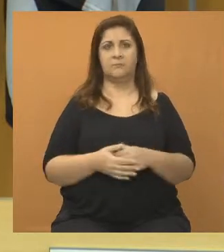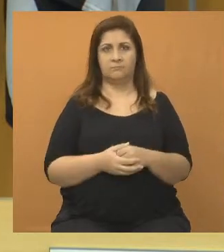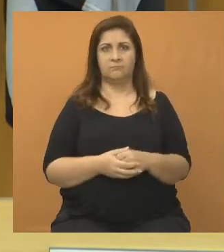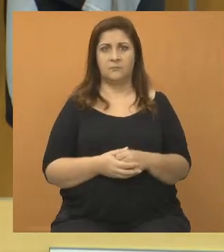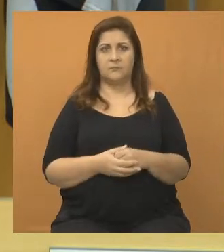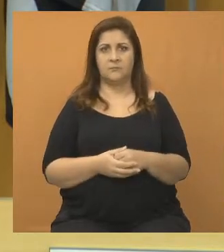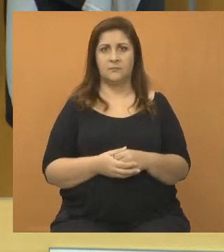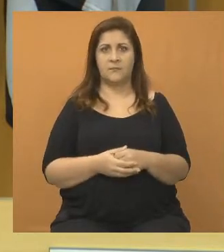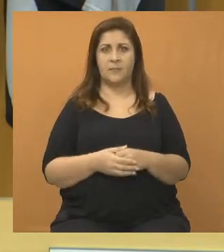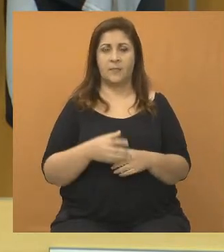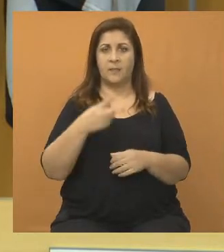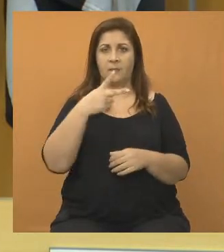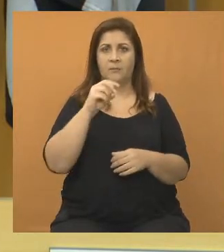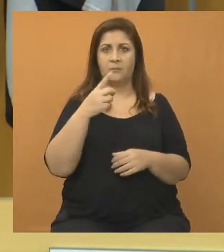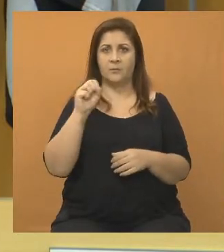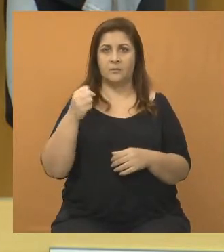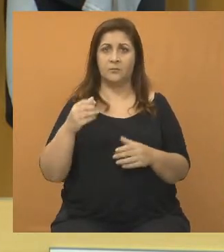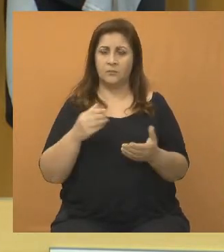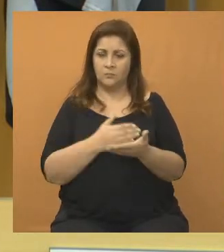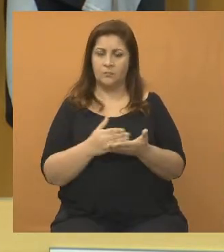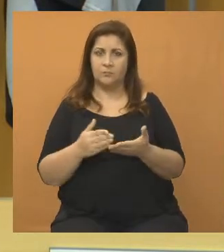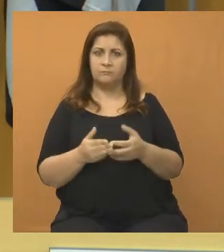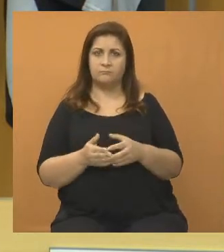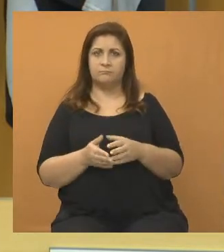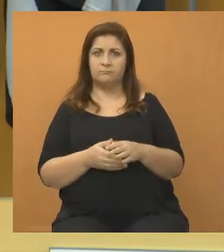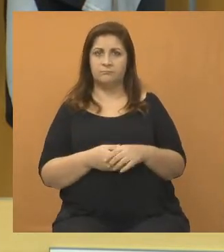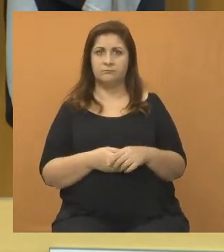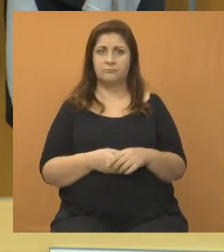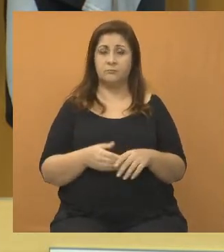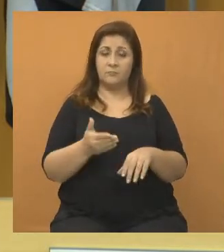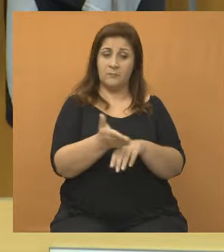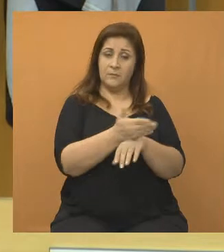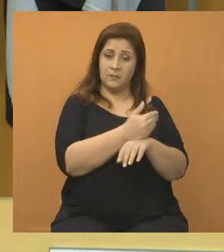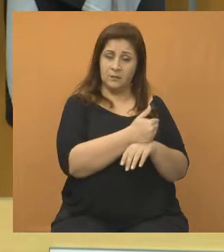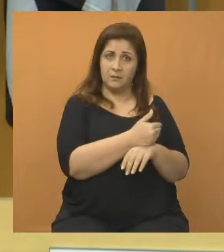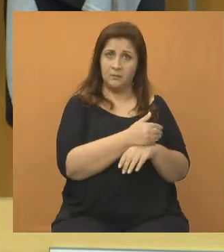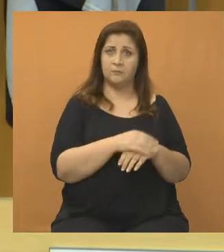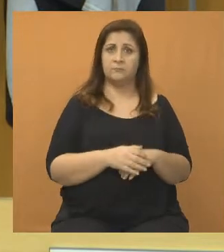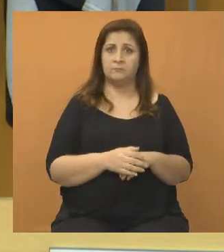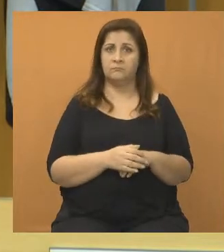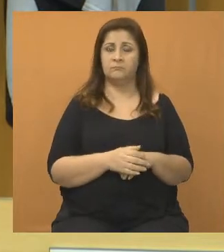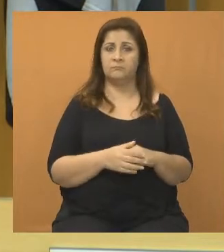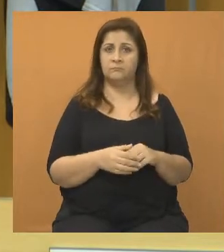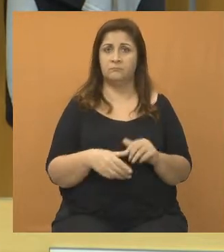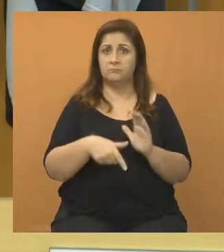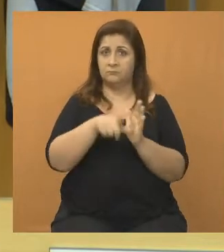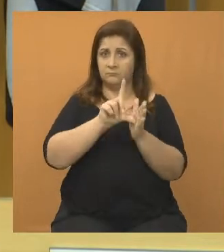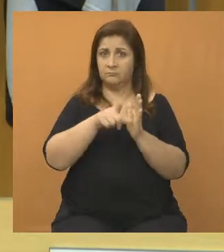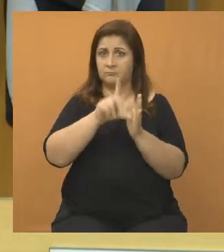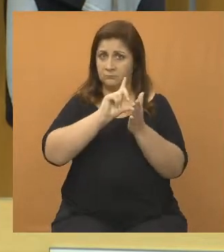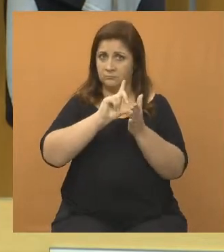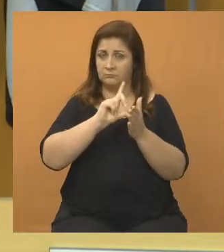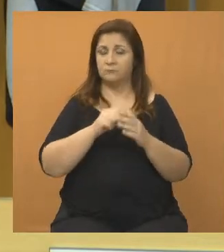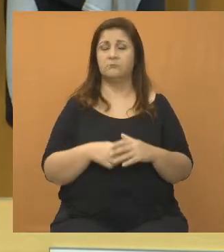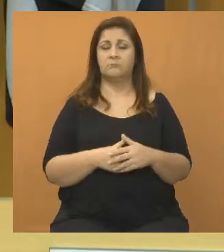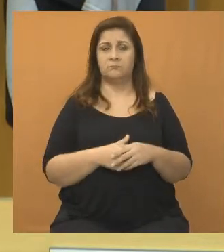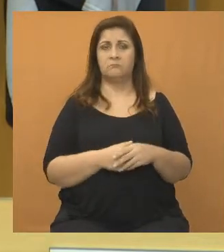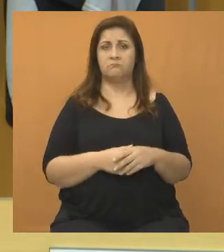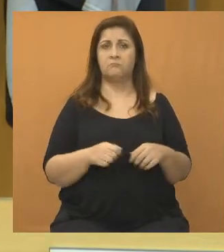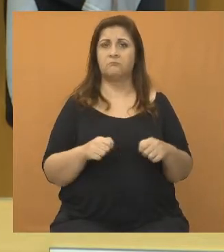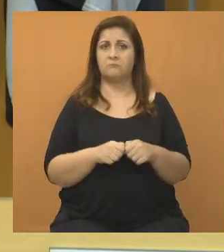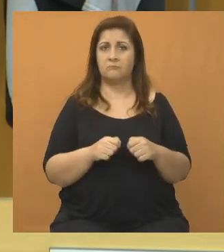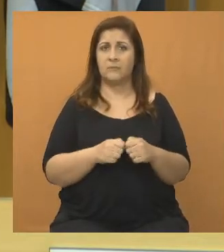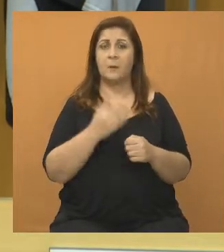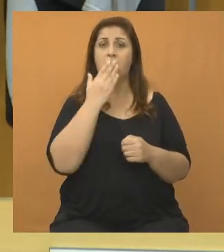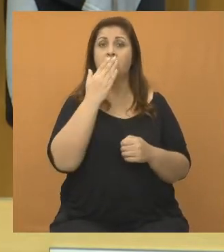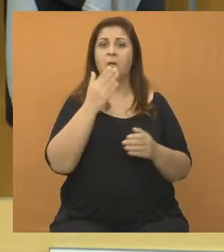já está trazendo para 2018. A gente antecipou, inclusive, e espera até conseguir fazer a licitação